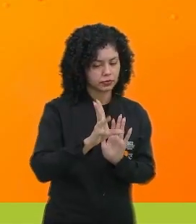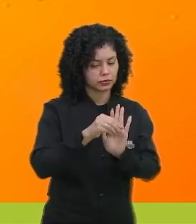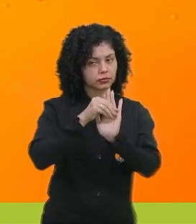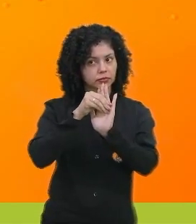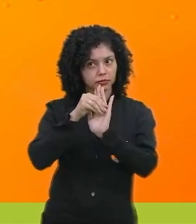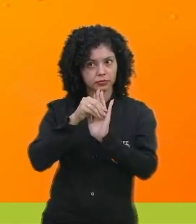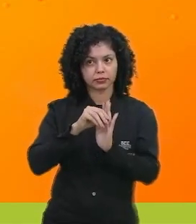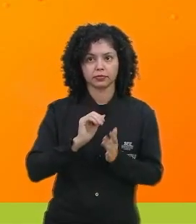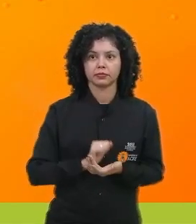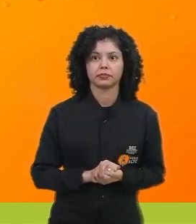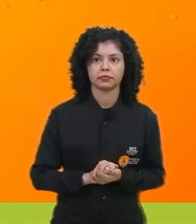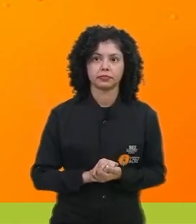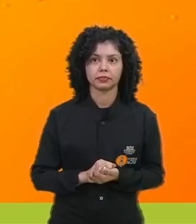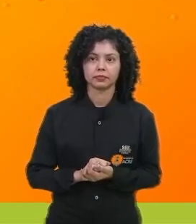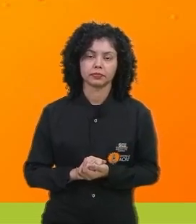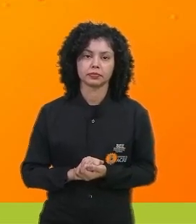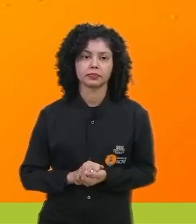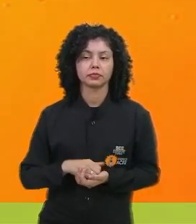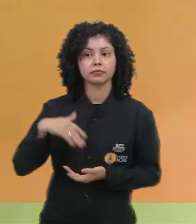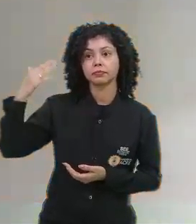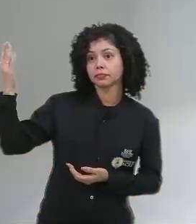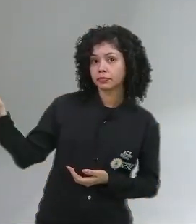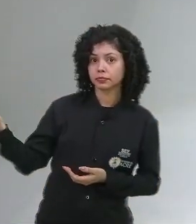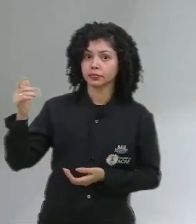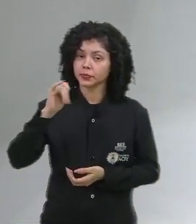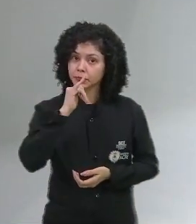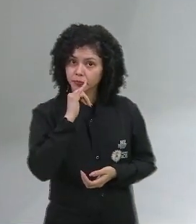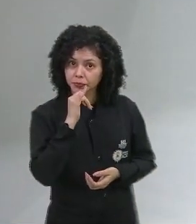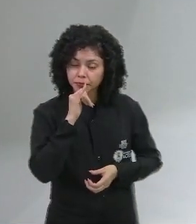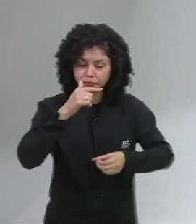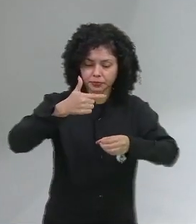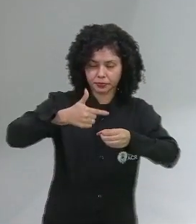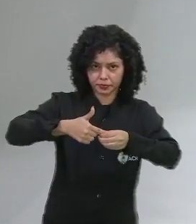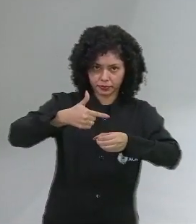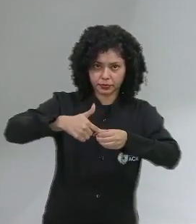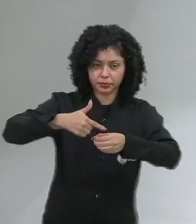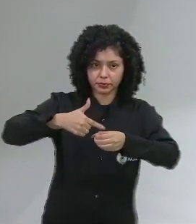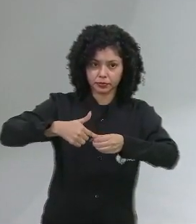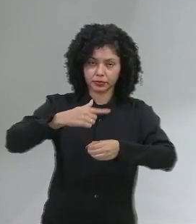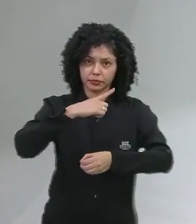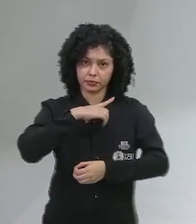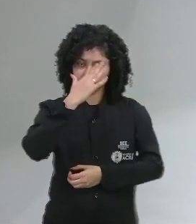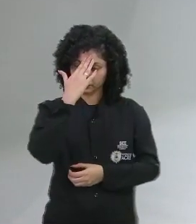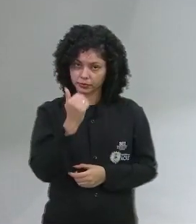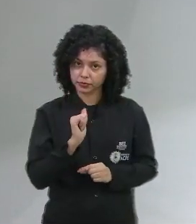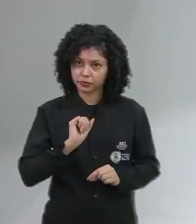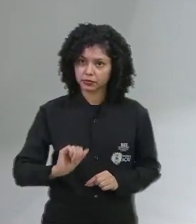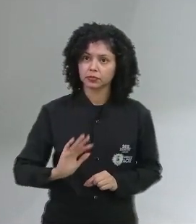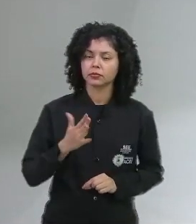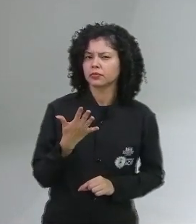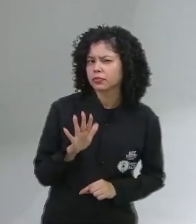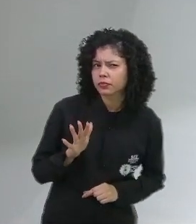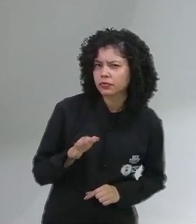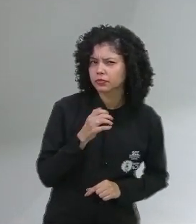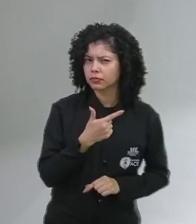acrescentado no diesel comum. Na gasolina, nós sabemos que eu tenho ali em torno de